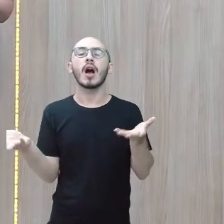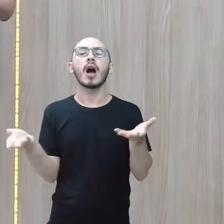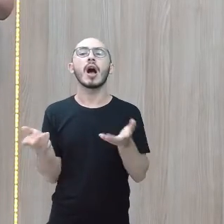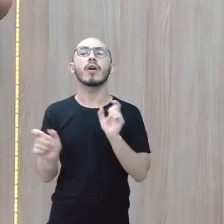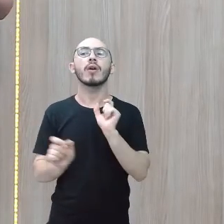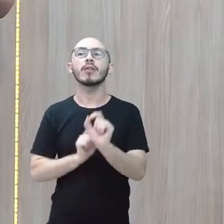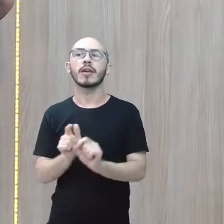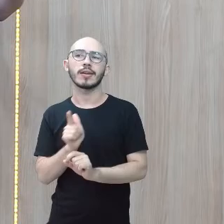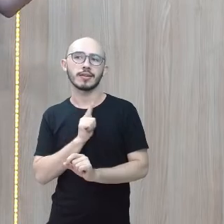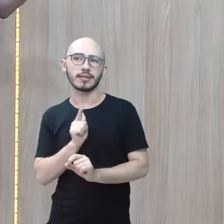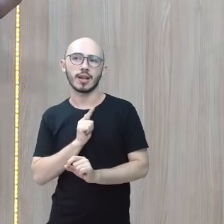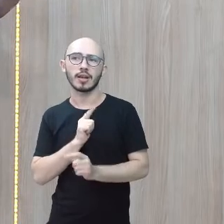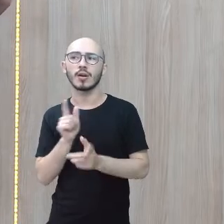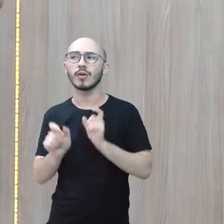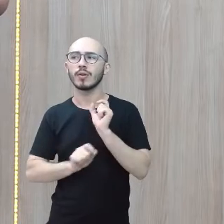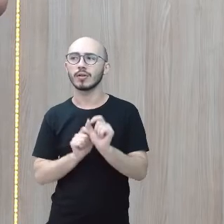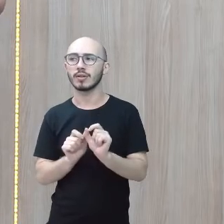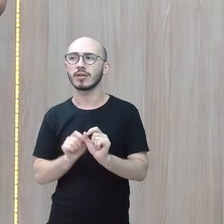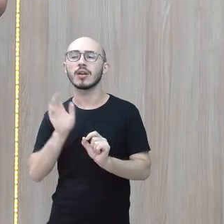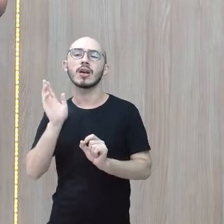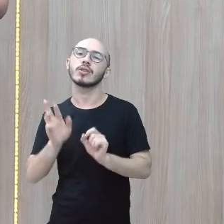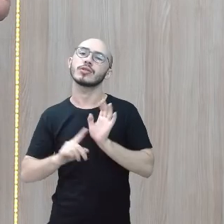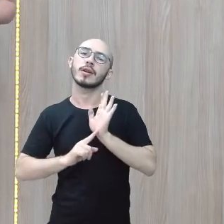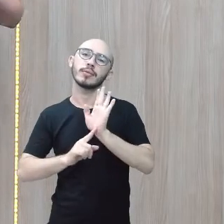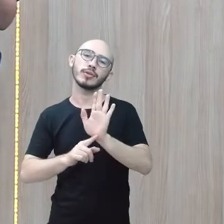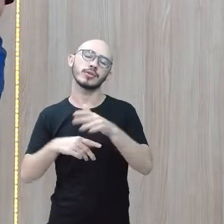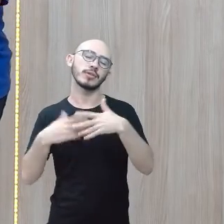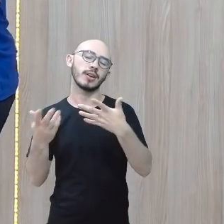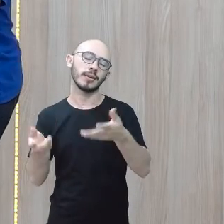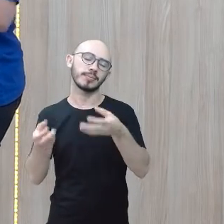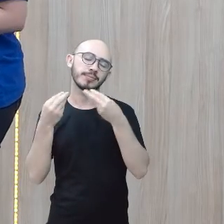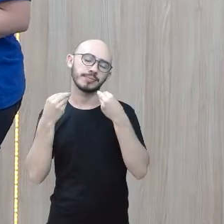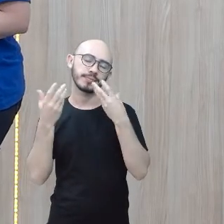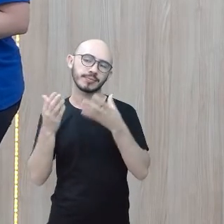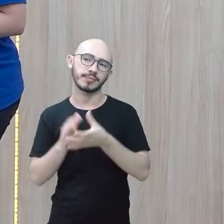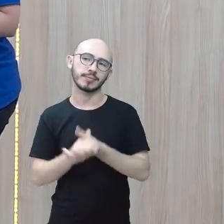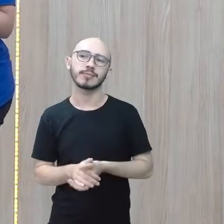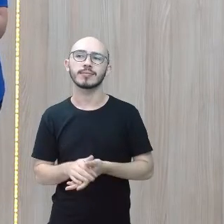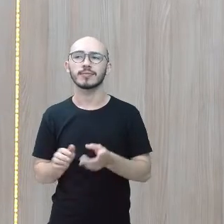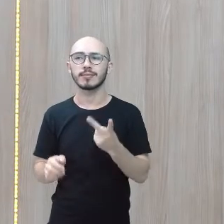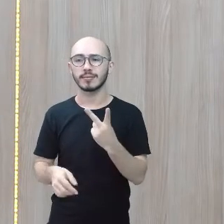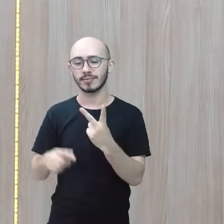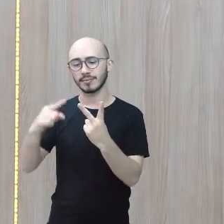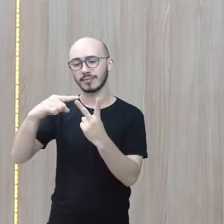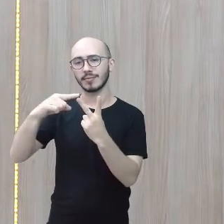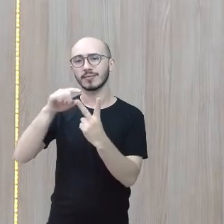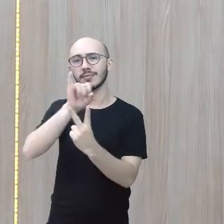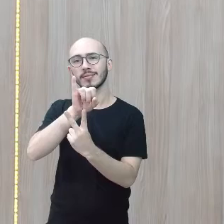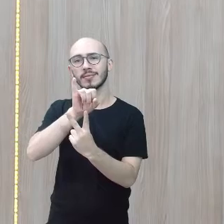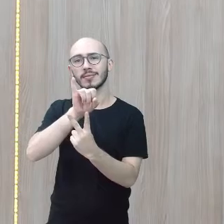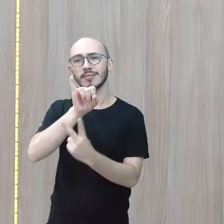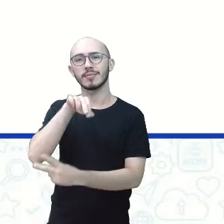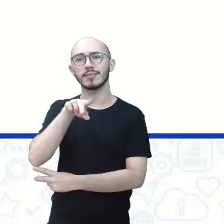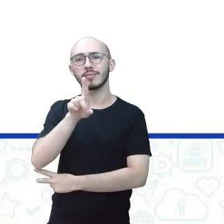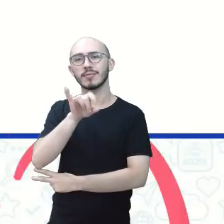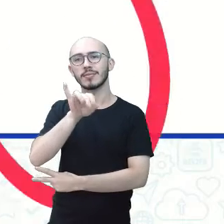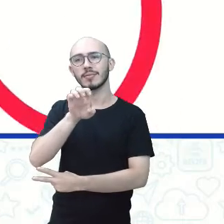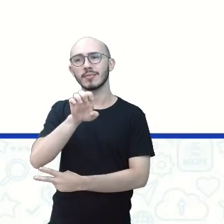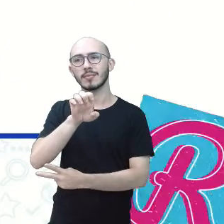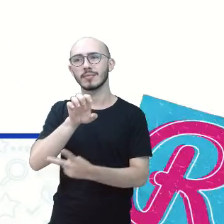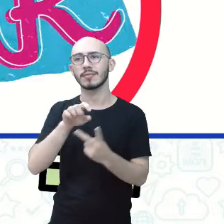começou a colocar as nomenclaturas que eu acabei dando spoiler, professor. A gente tem o índice. Deixa eu avançar.